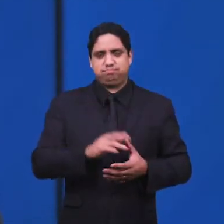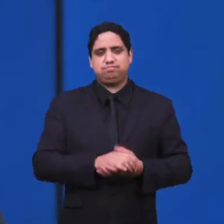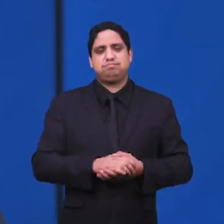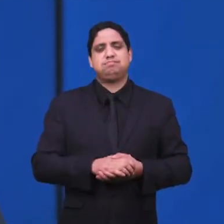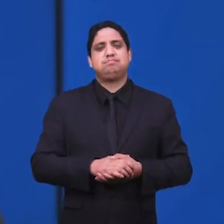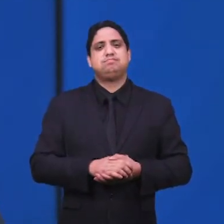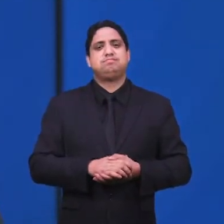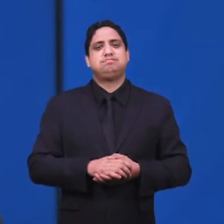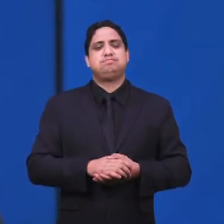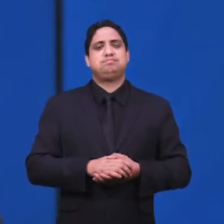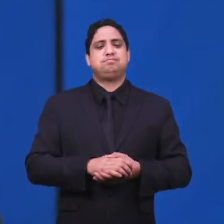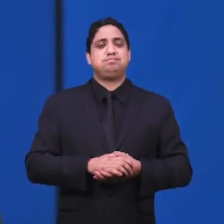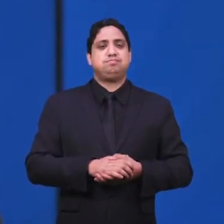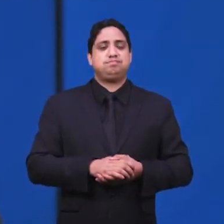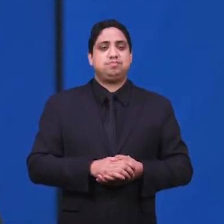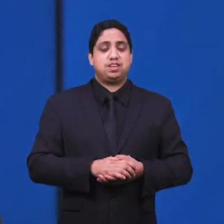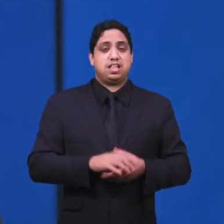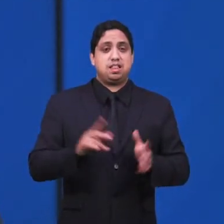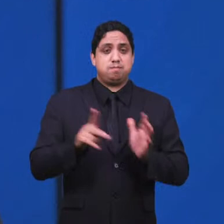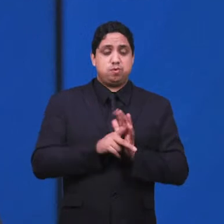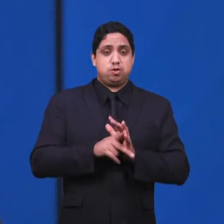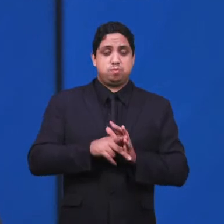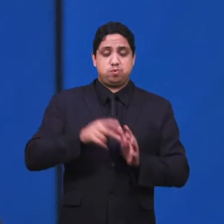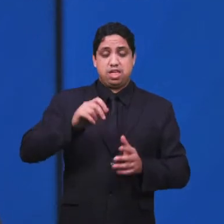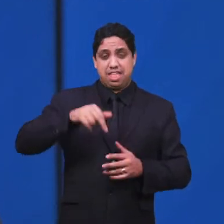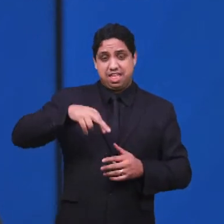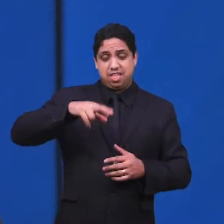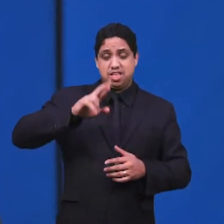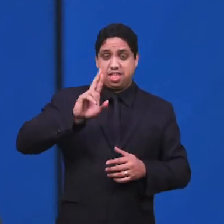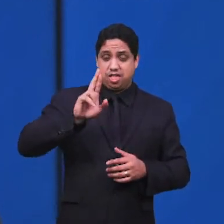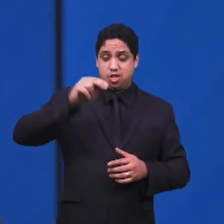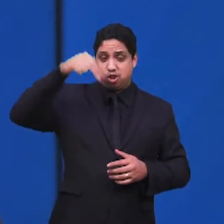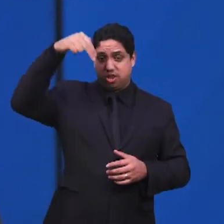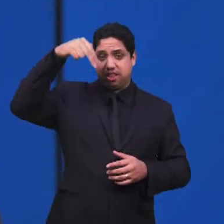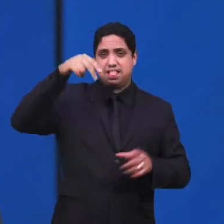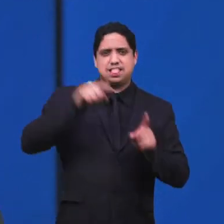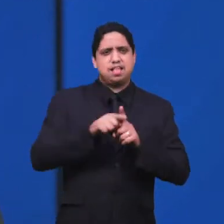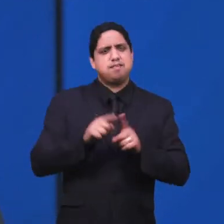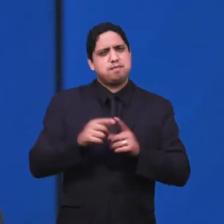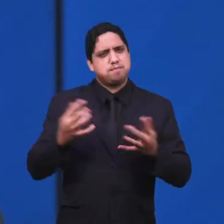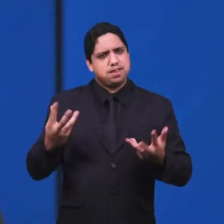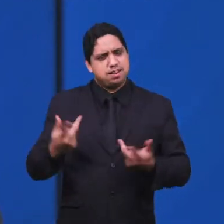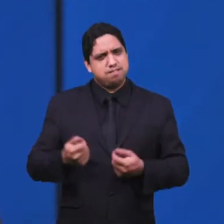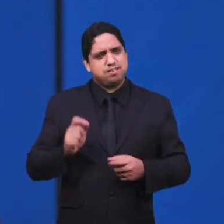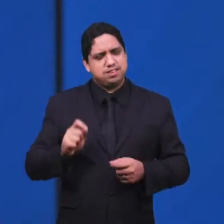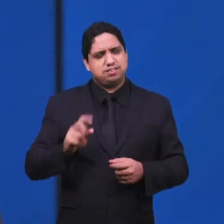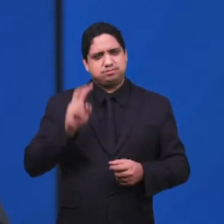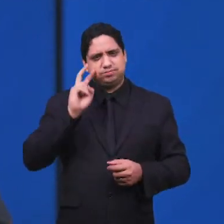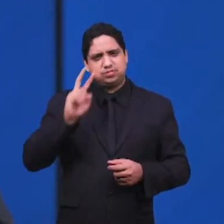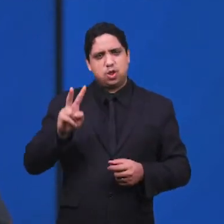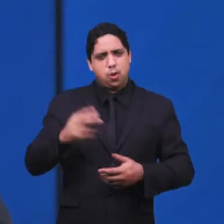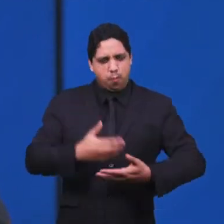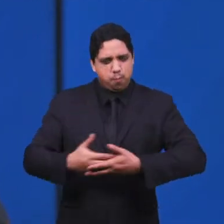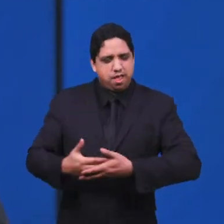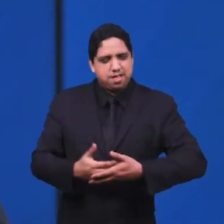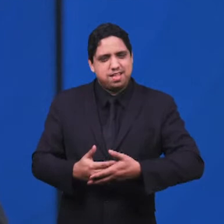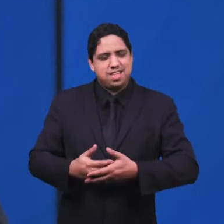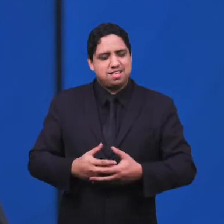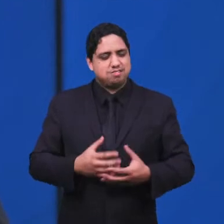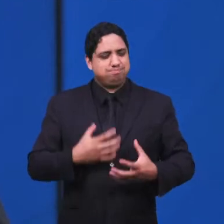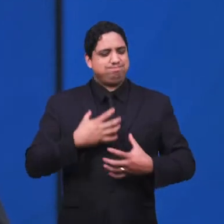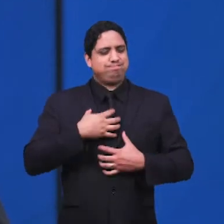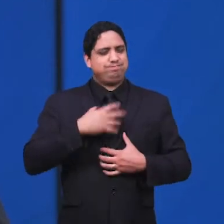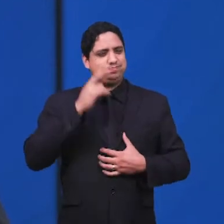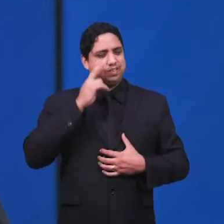no estado do Rio Grande do Norte. Também, que maravilha, nós podemos ver ali um bebê ouvindo ali a voz da mãe, fazendo